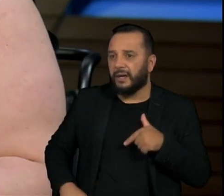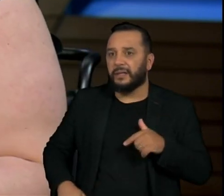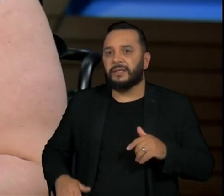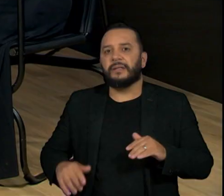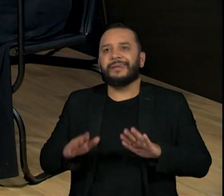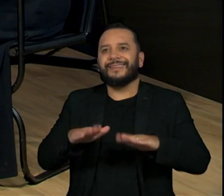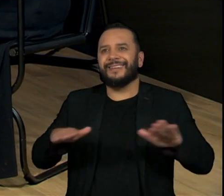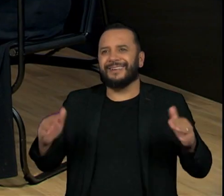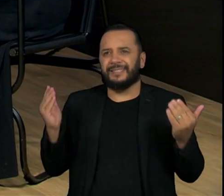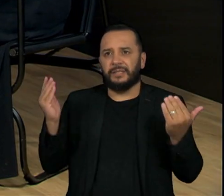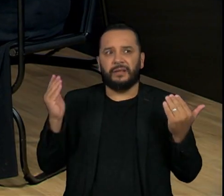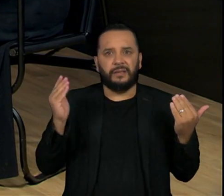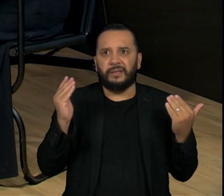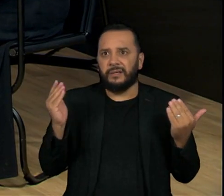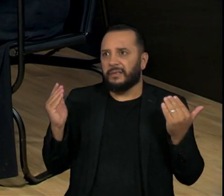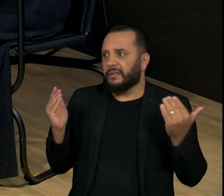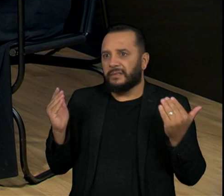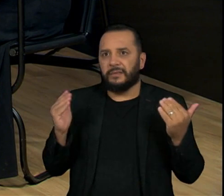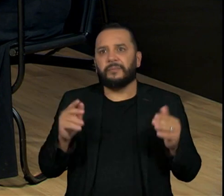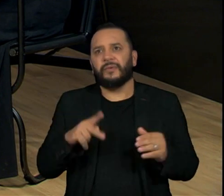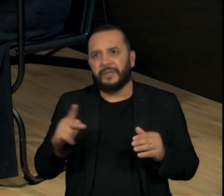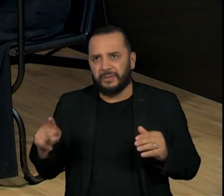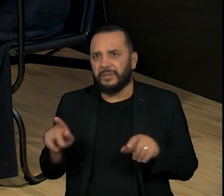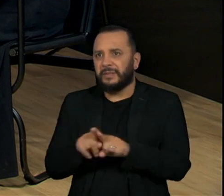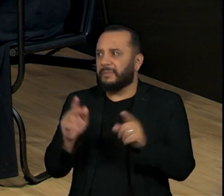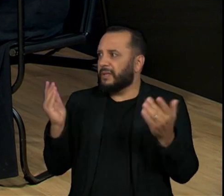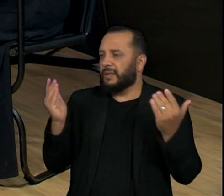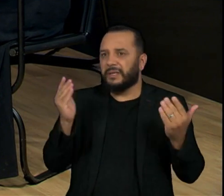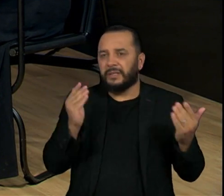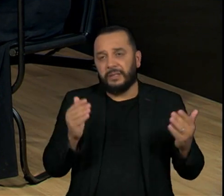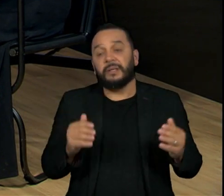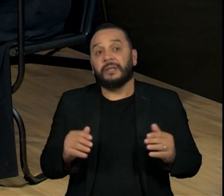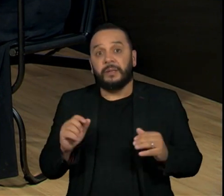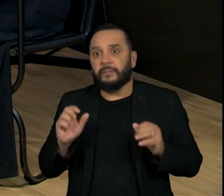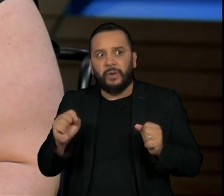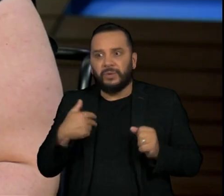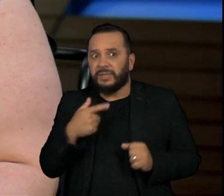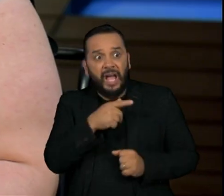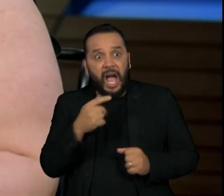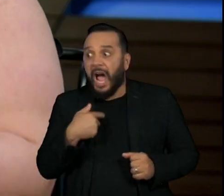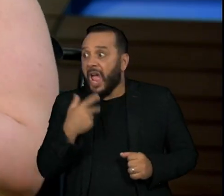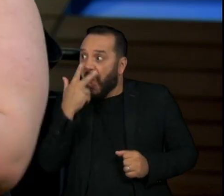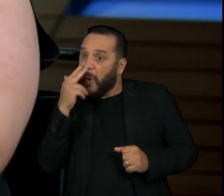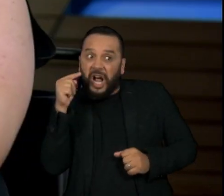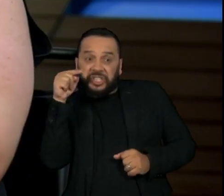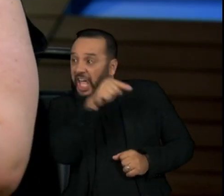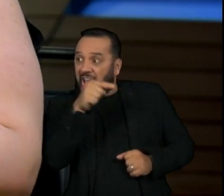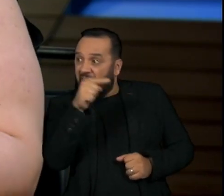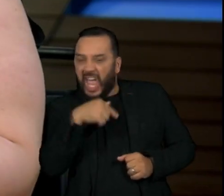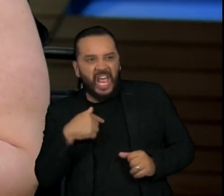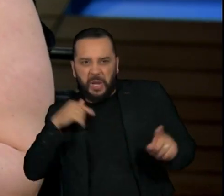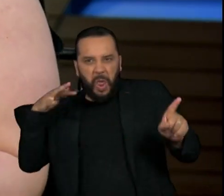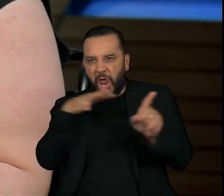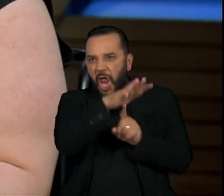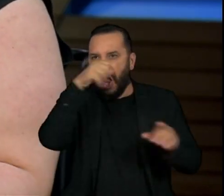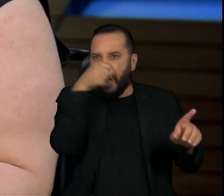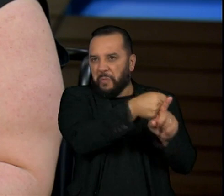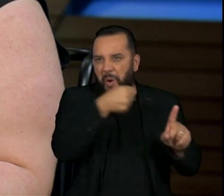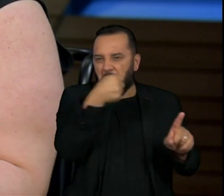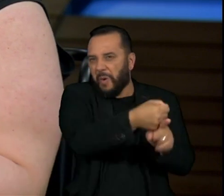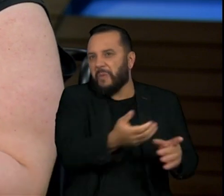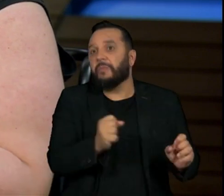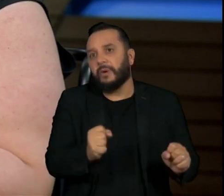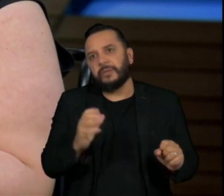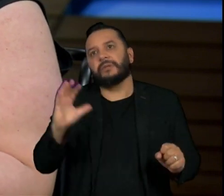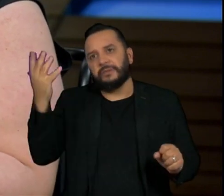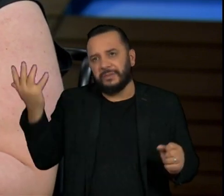suspeita entre as pessoas que pode desembocar em situações de linchamento, de justiçamento e de desagregação da comunidade escolar,